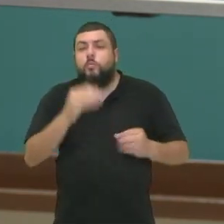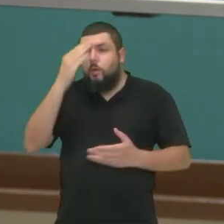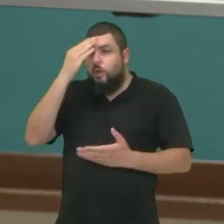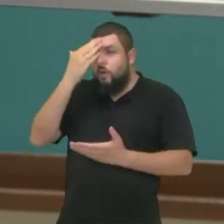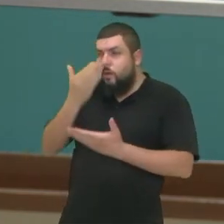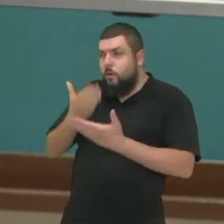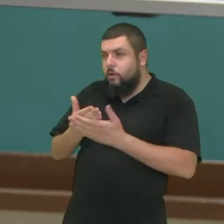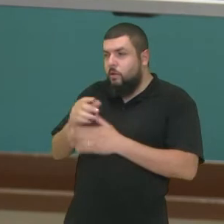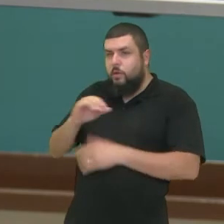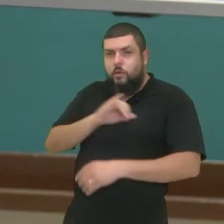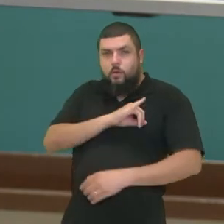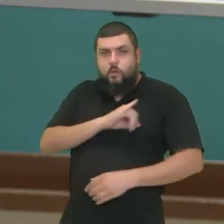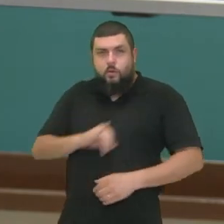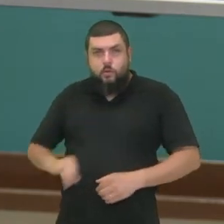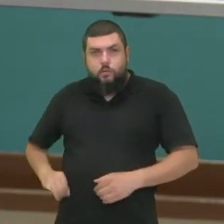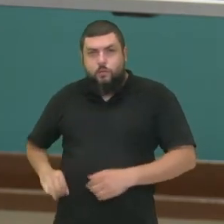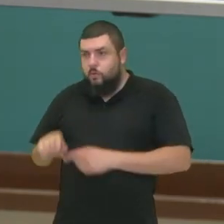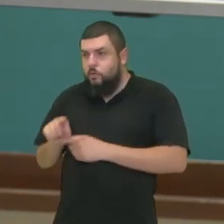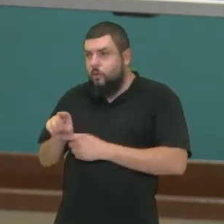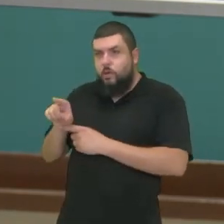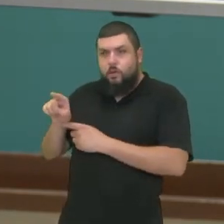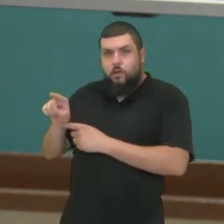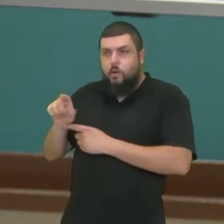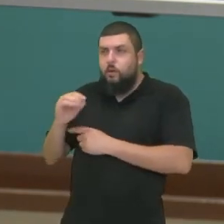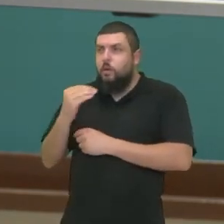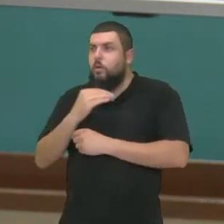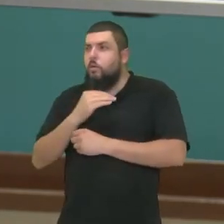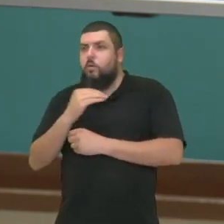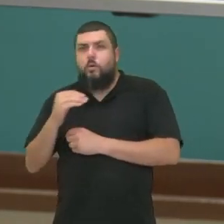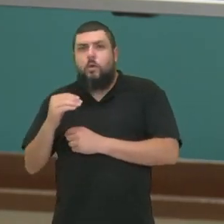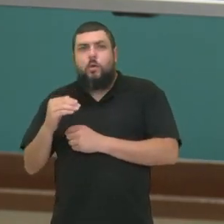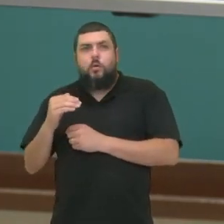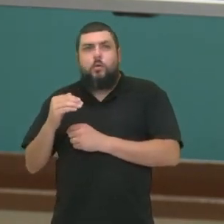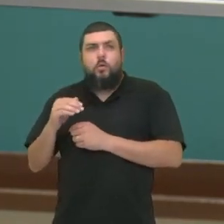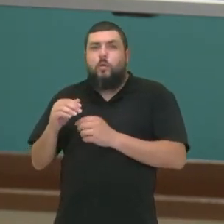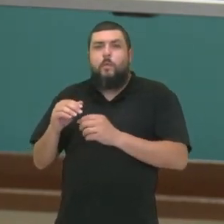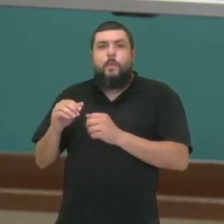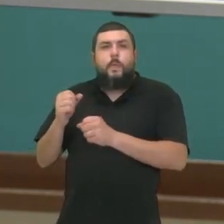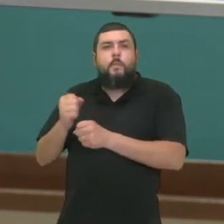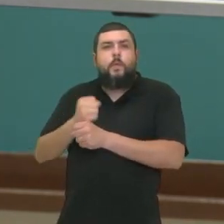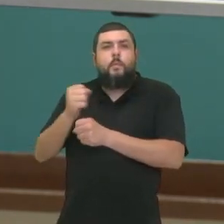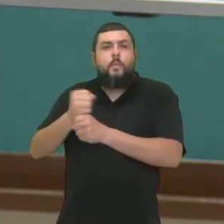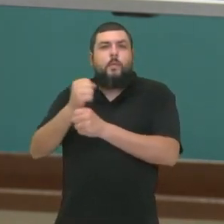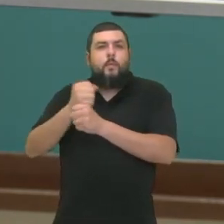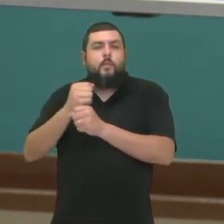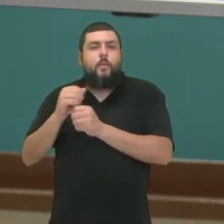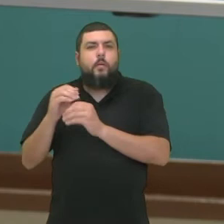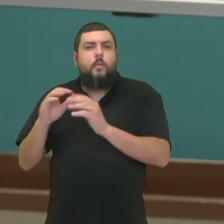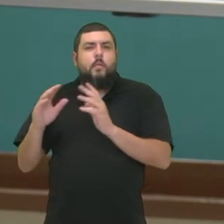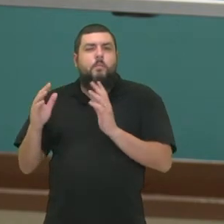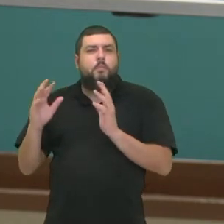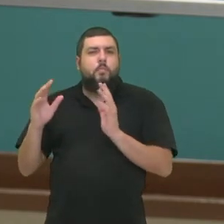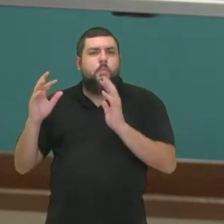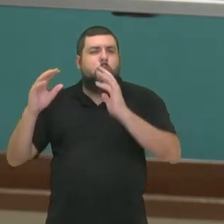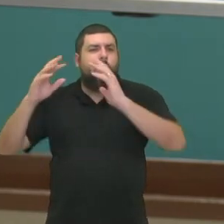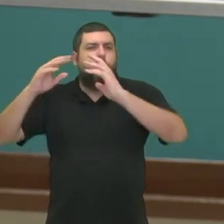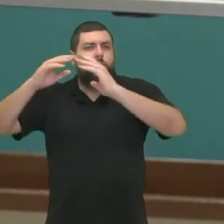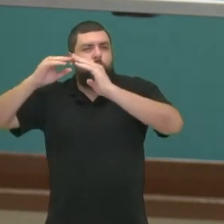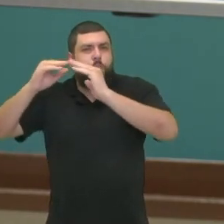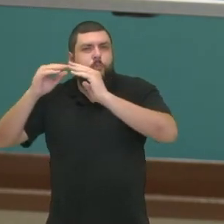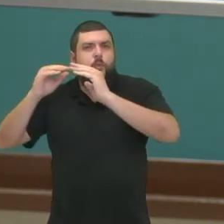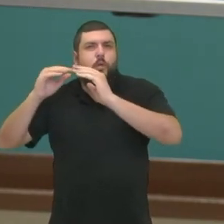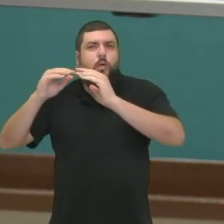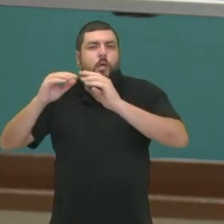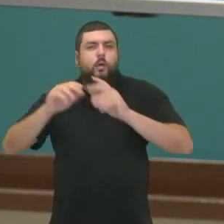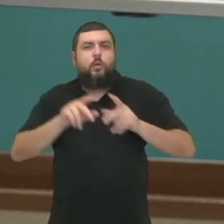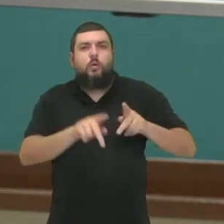acreditar que o imperador Antonino, depois que foi criado esse templo em dedicatória a eles, que todos os romanos